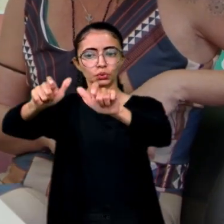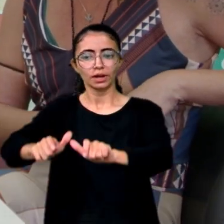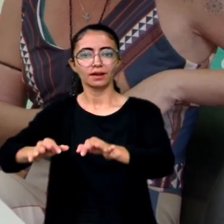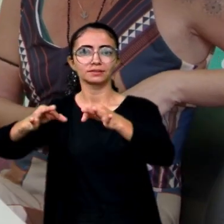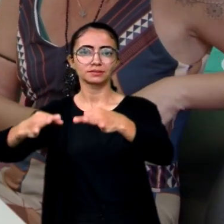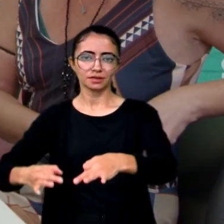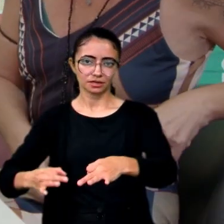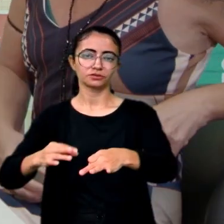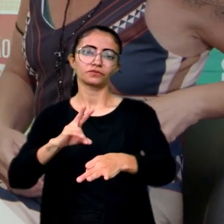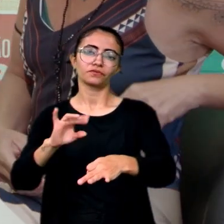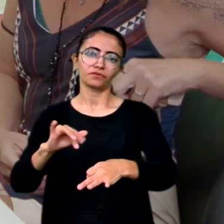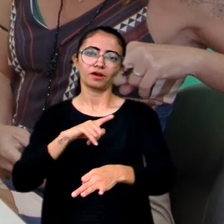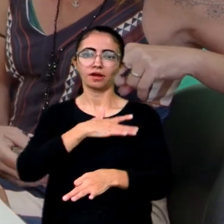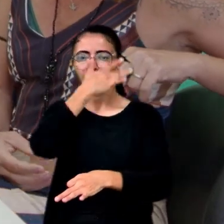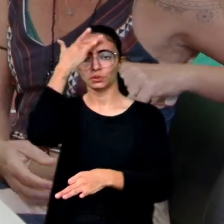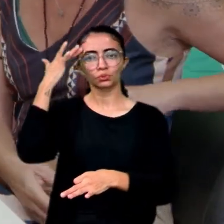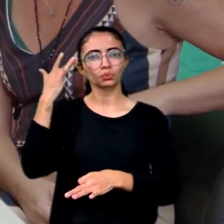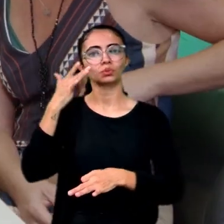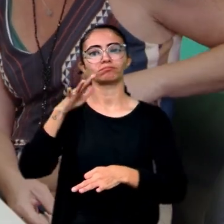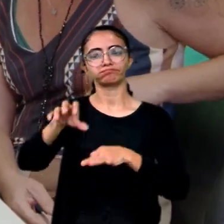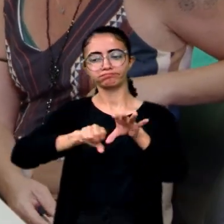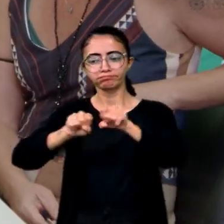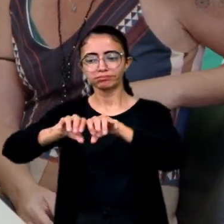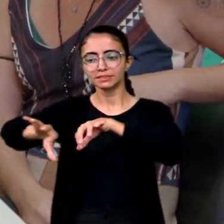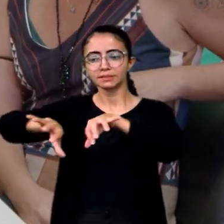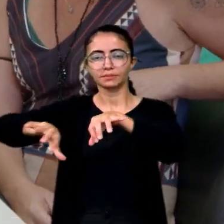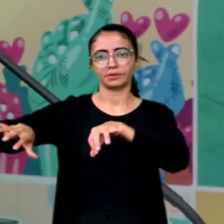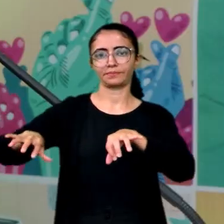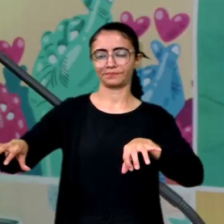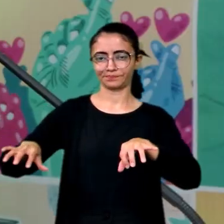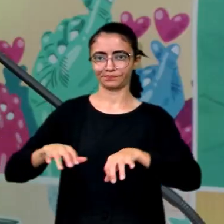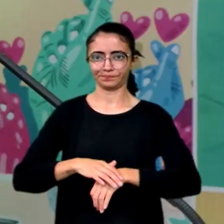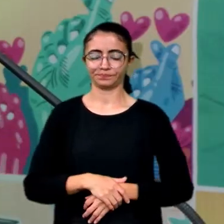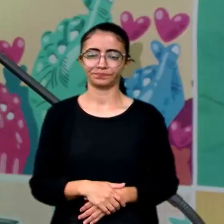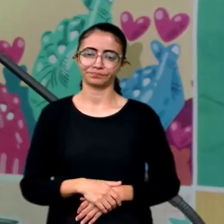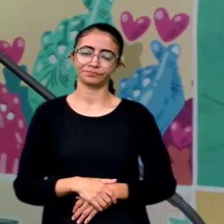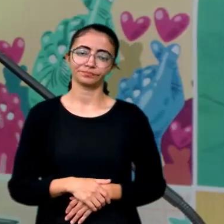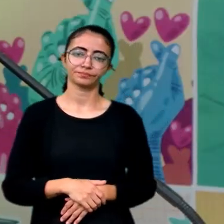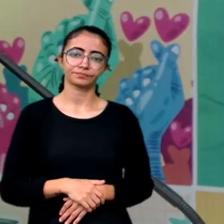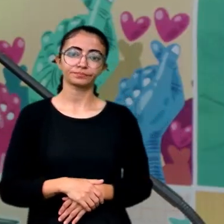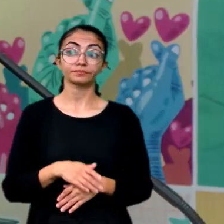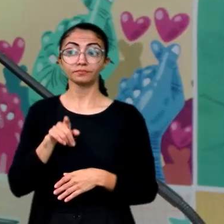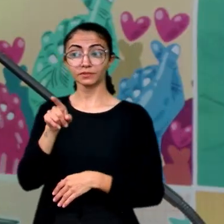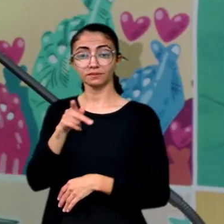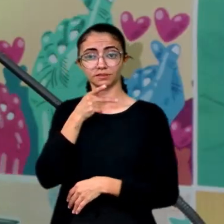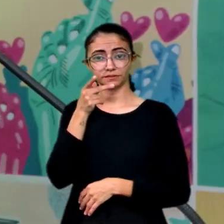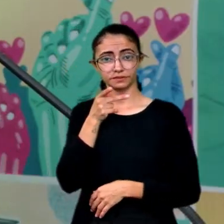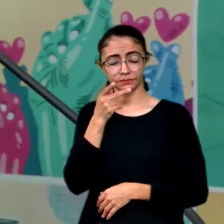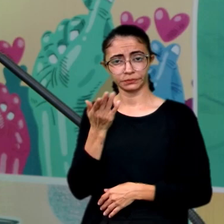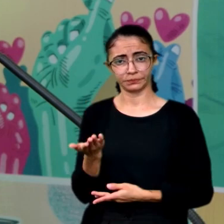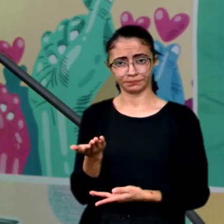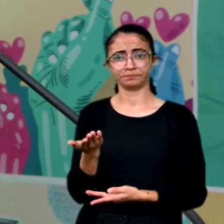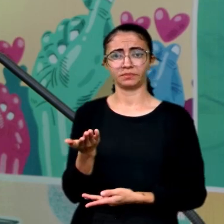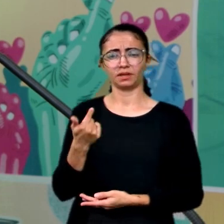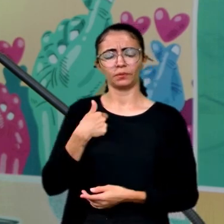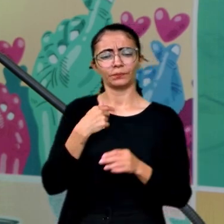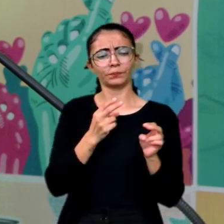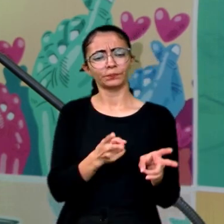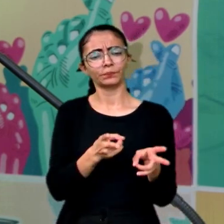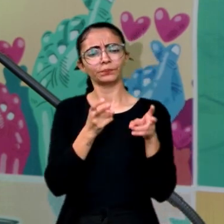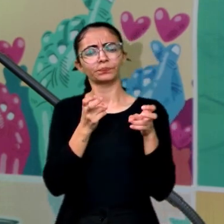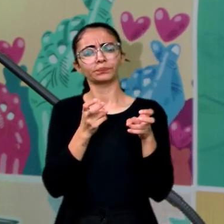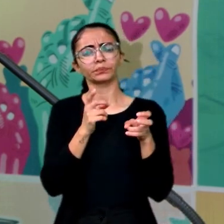isso. Demos alguns passos, sim. Quando você começa a falar disso, eu percebo que há